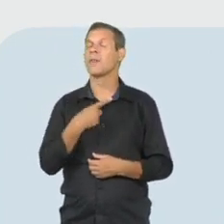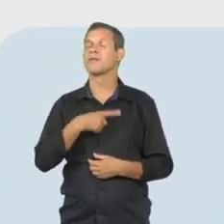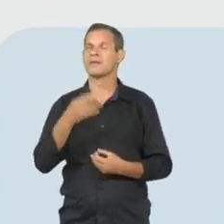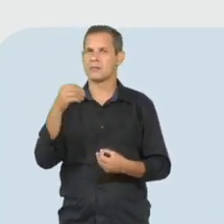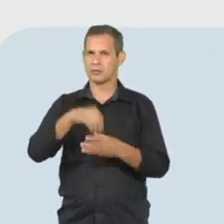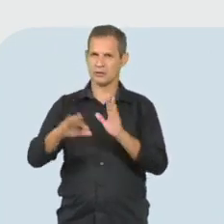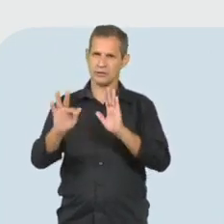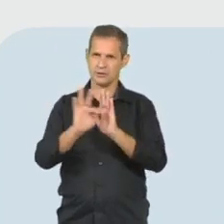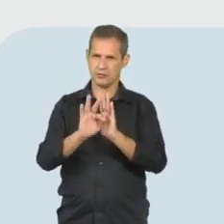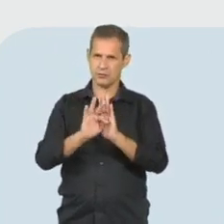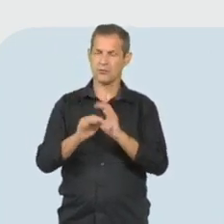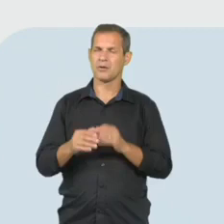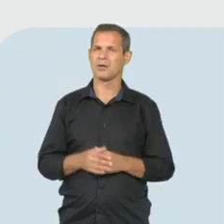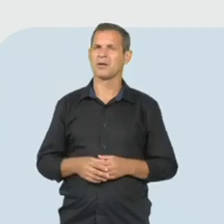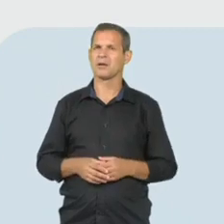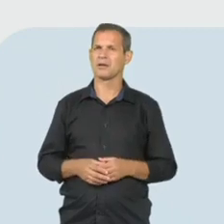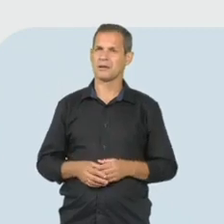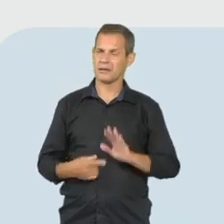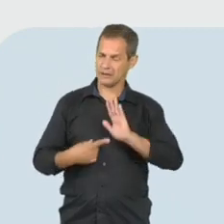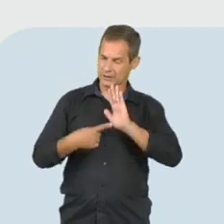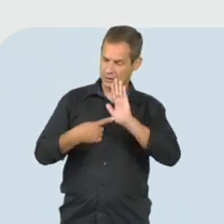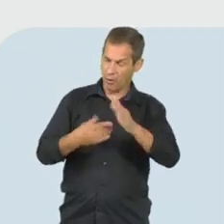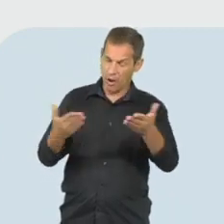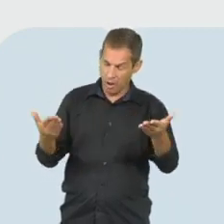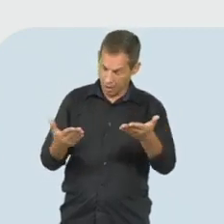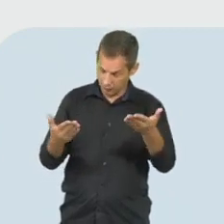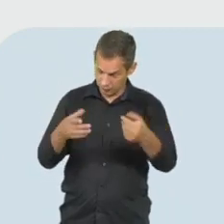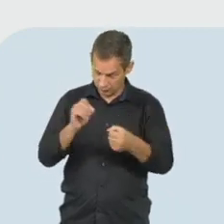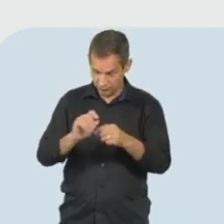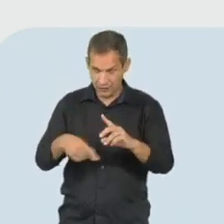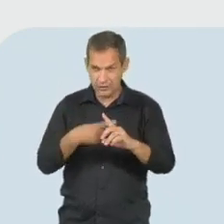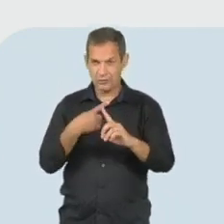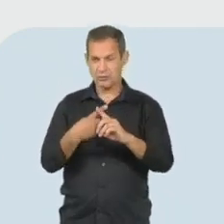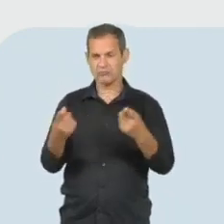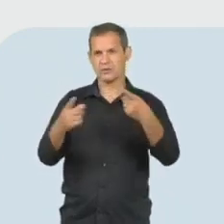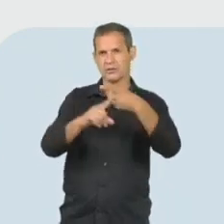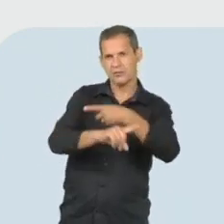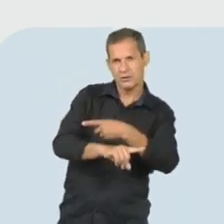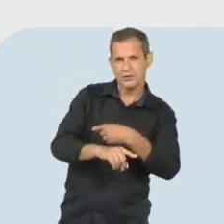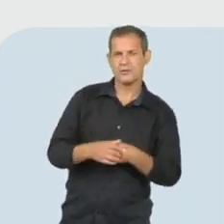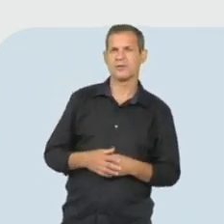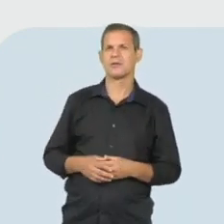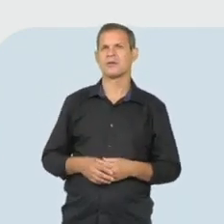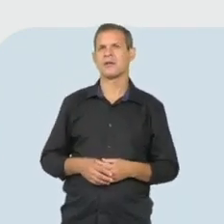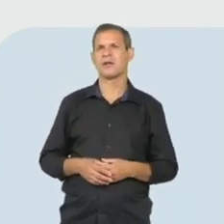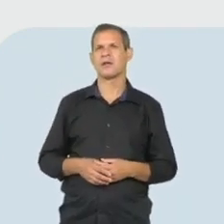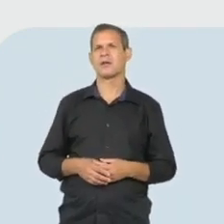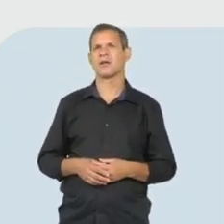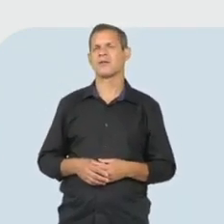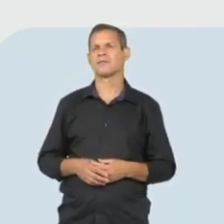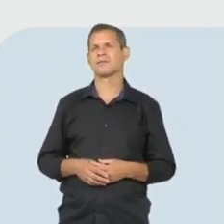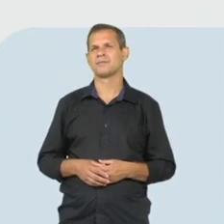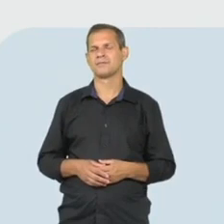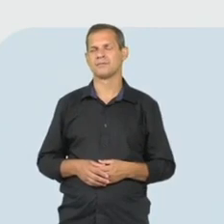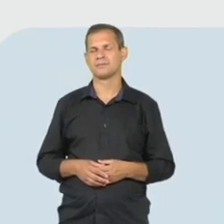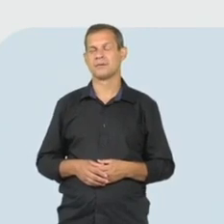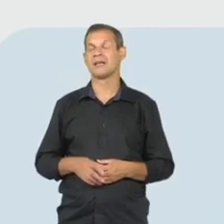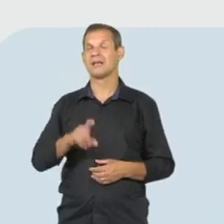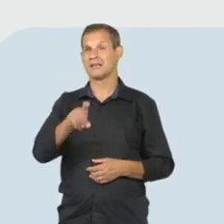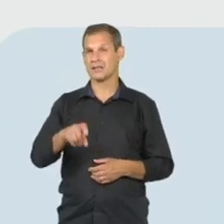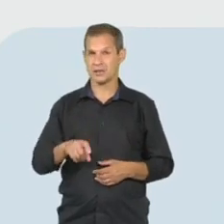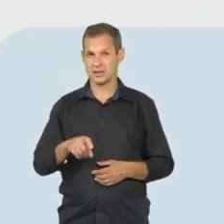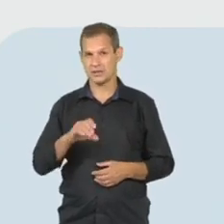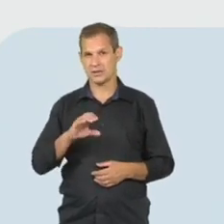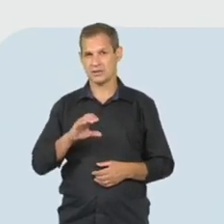dentro da fórmula, que é o tamanho da amostra. Agora faz a multiplicação cruzada. Multiplica esse vezes esse vezes esse. XC1